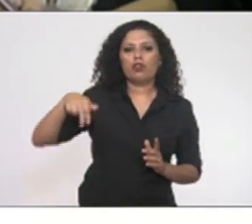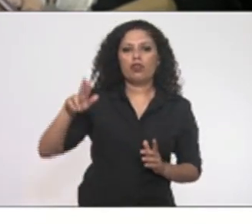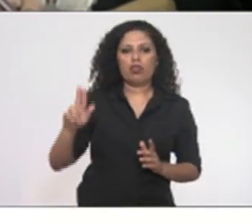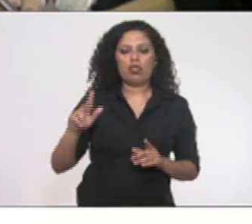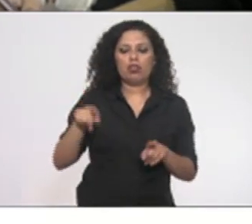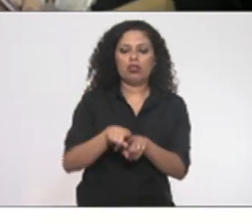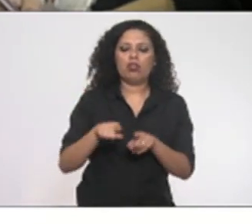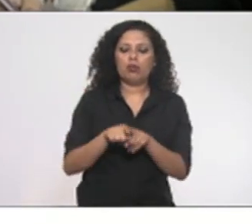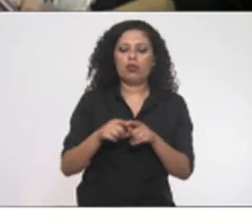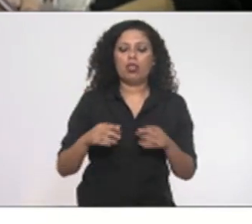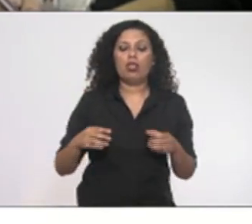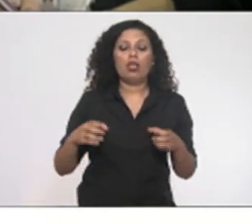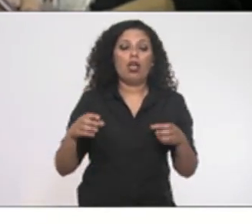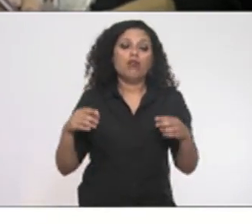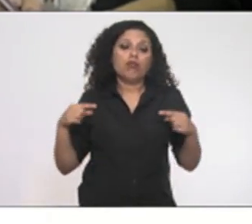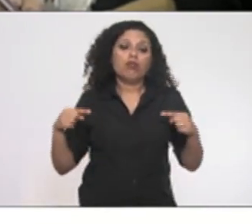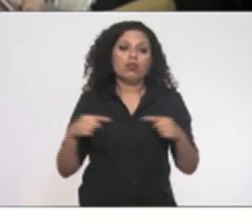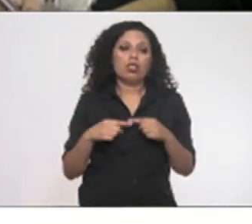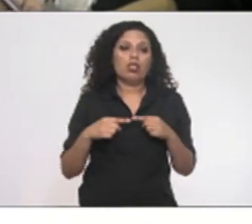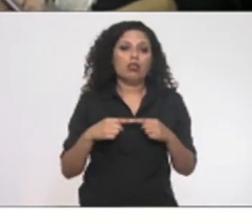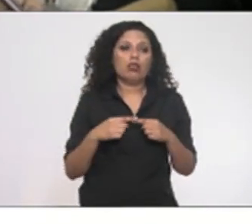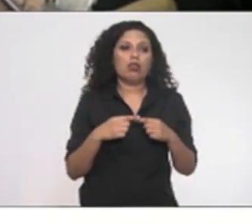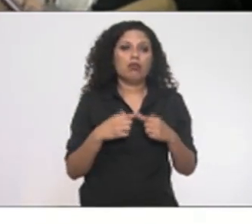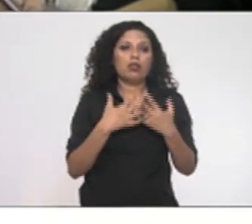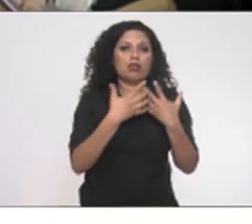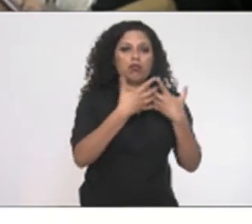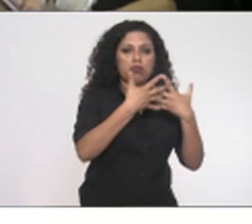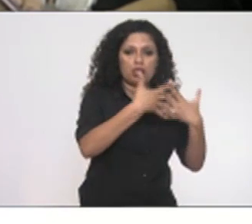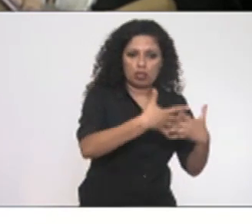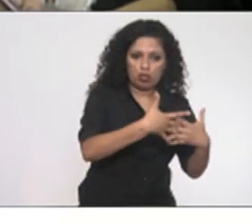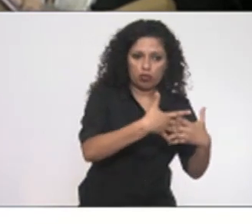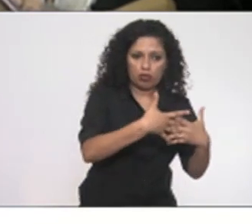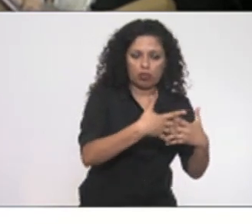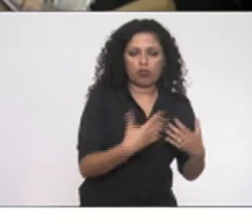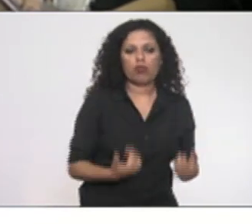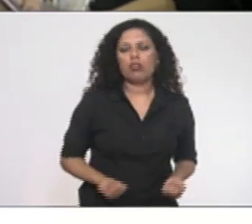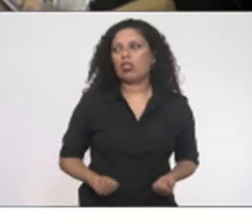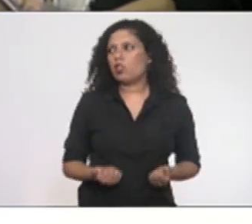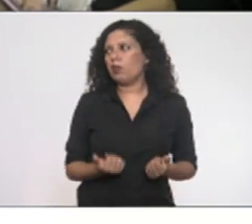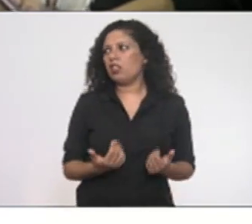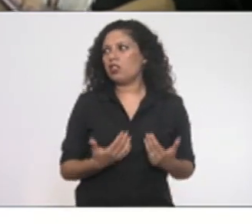transporte. Então, também a gente tem capacidade existente para isso tudo.